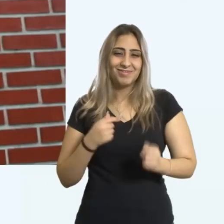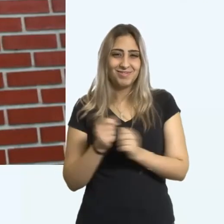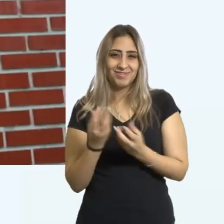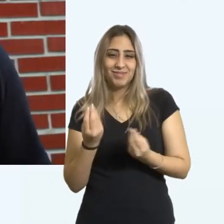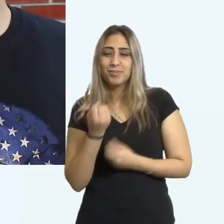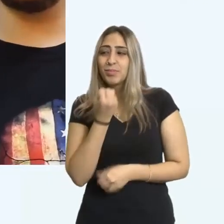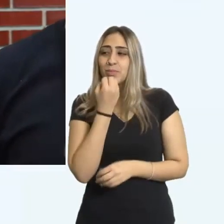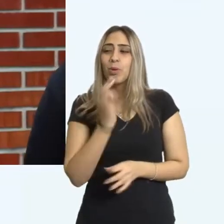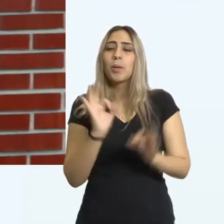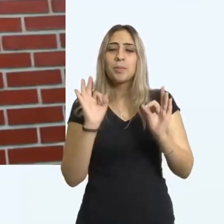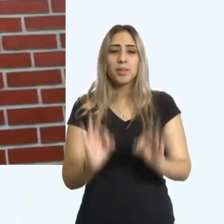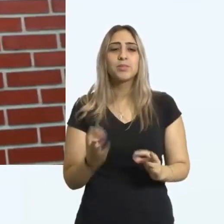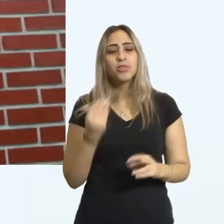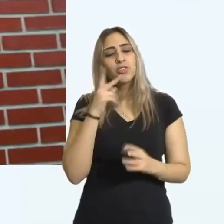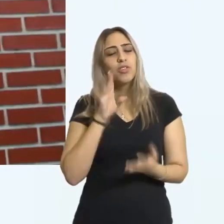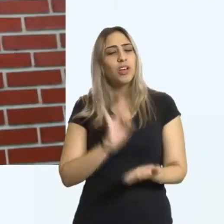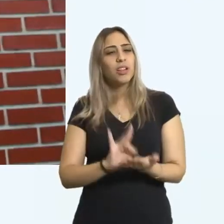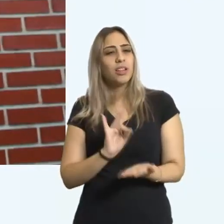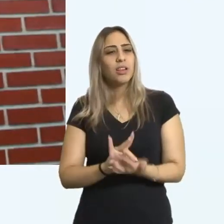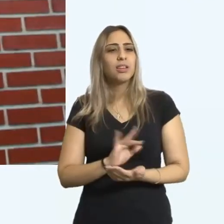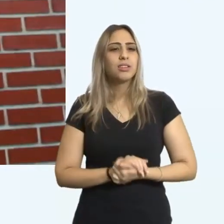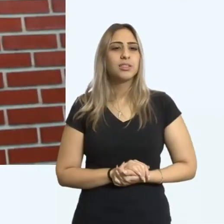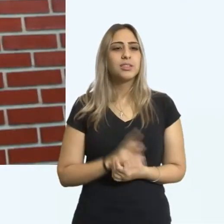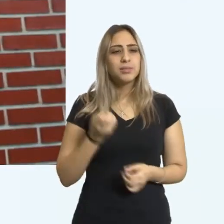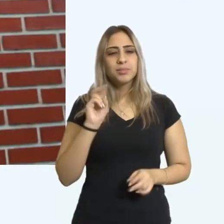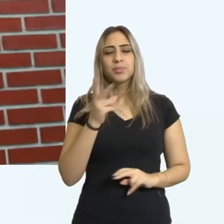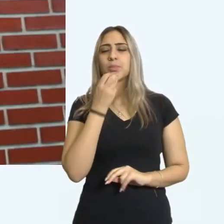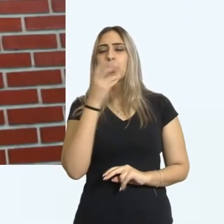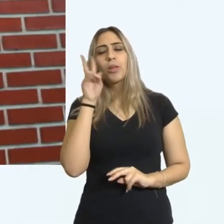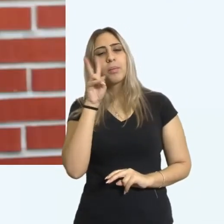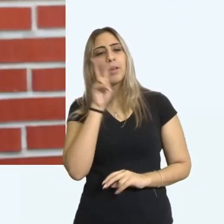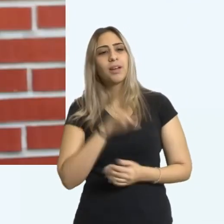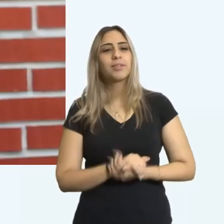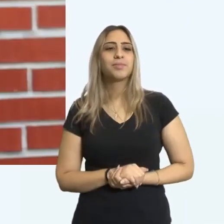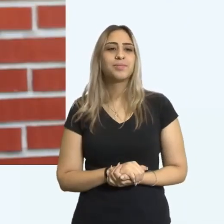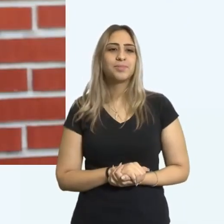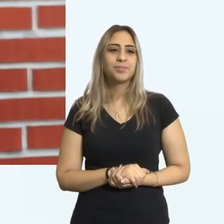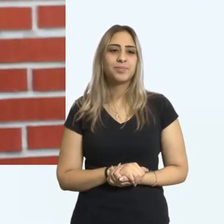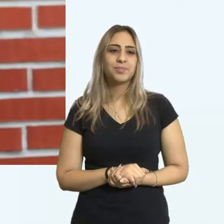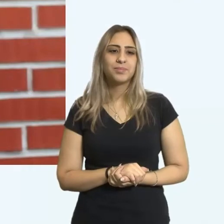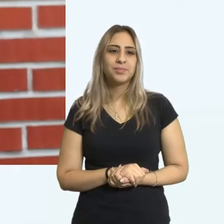muito boa mesmo de verdade vocês vão lembre sempre lembra dela